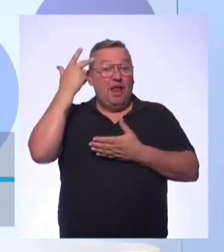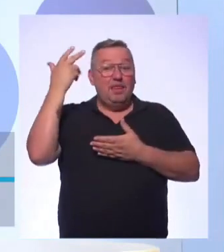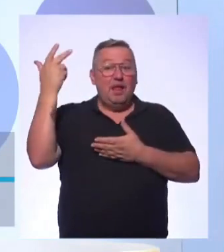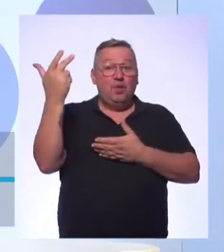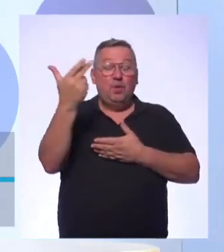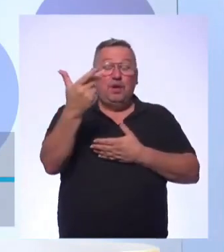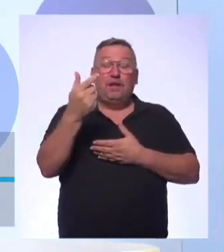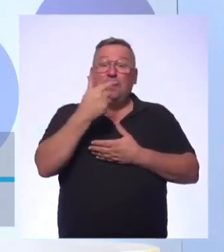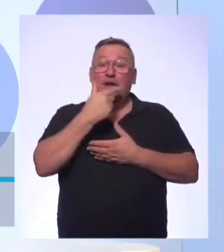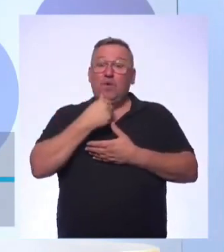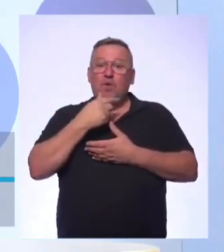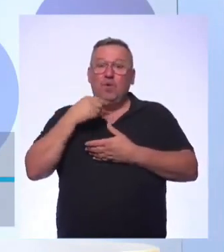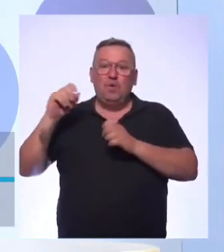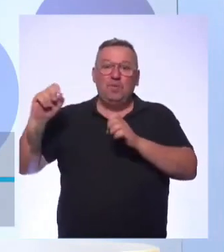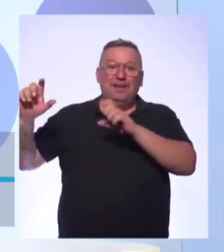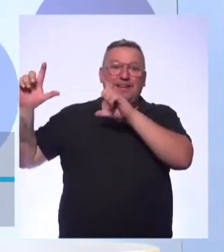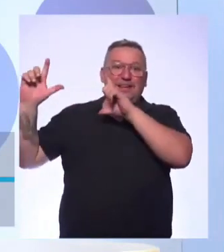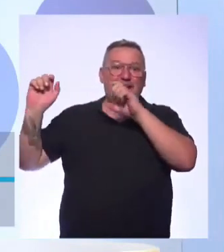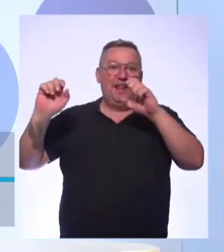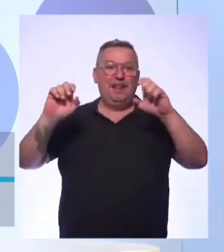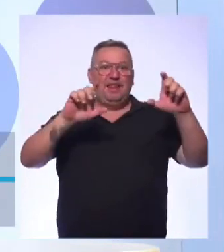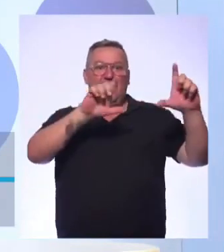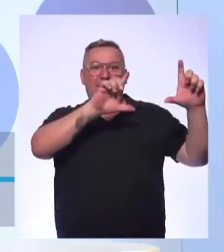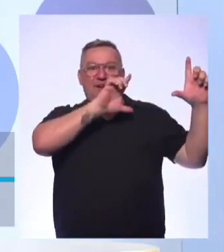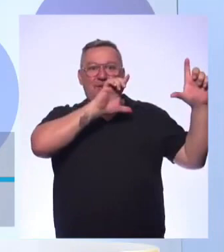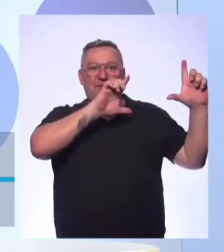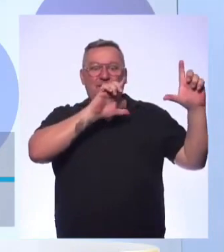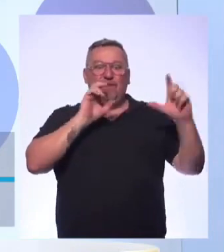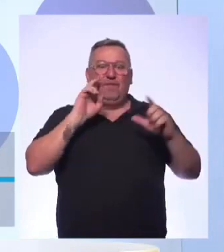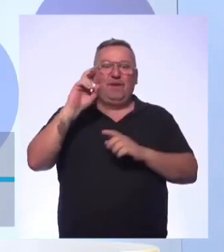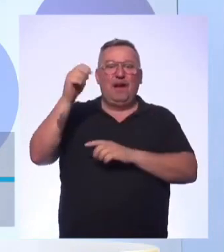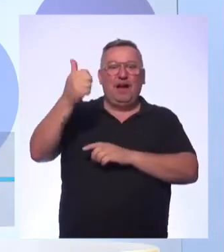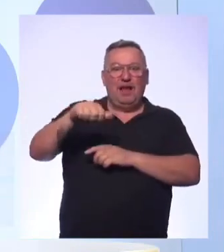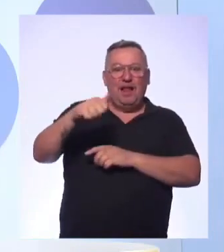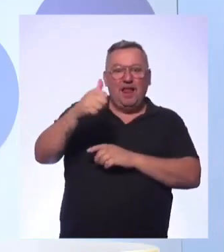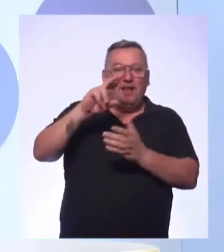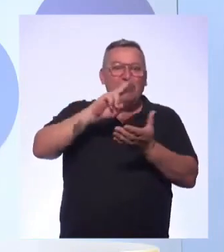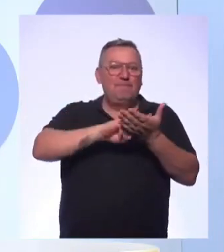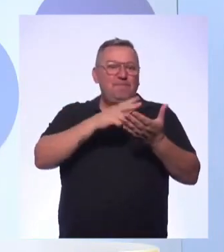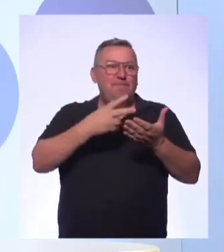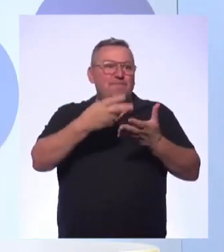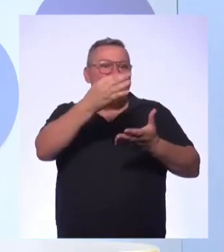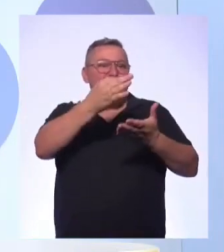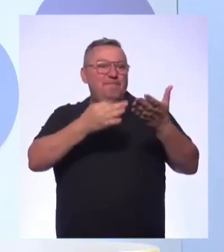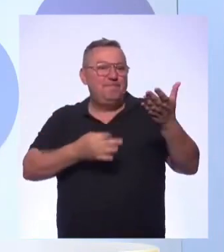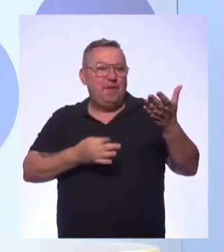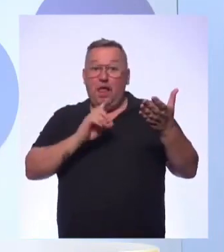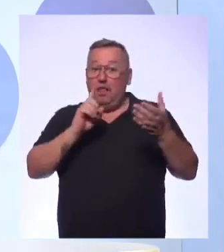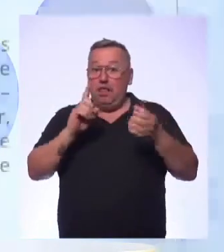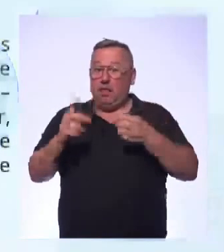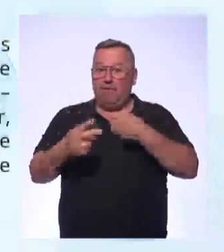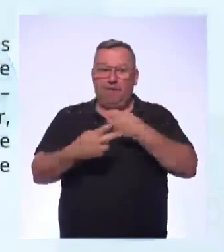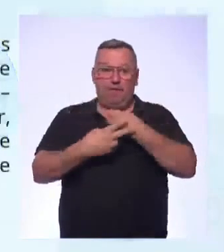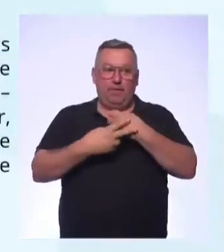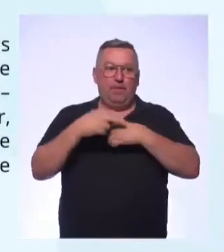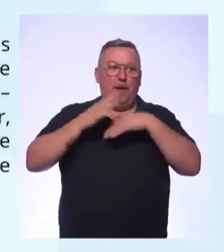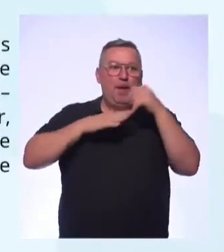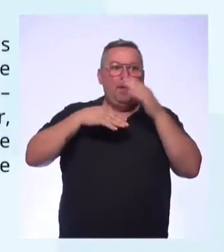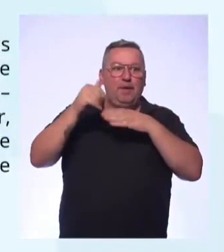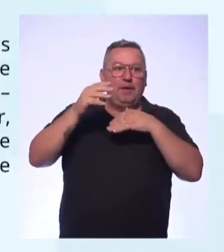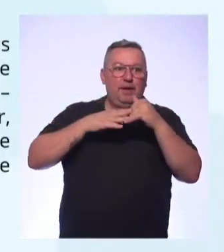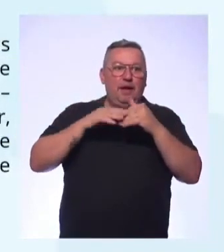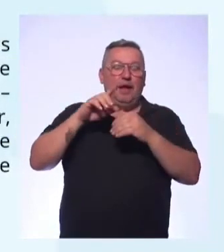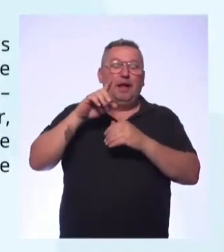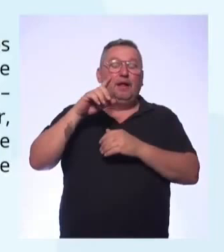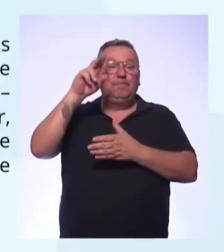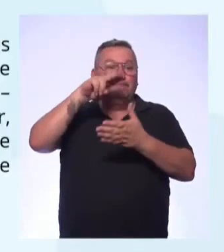homem, cenários. Vamos ao tema análise e interpretação de textos não verbais. Habilidade. Ler